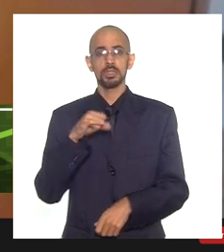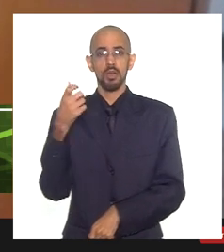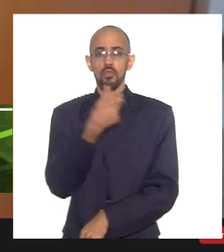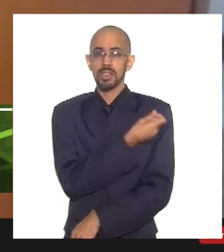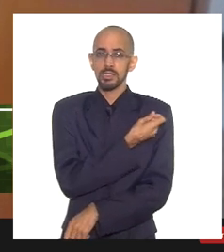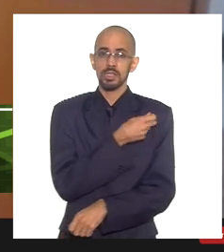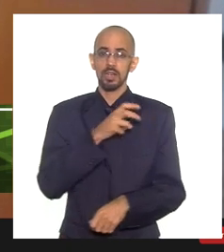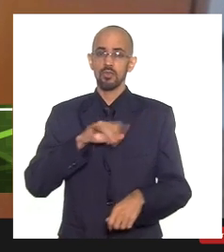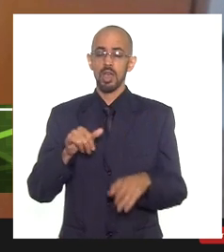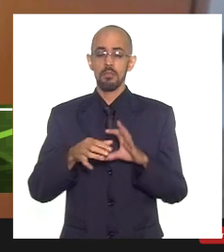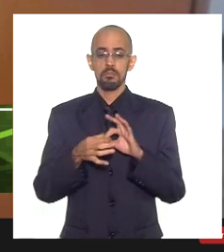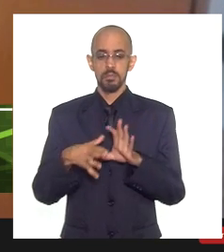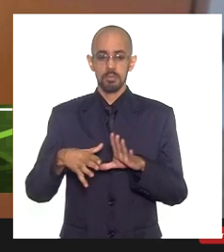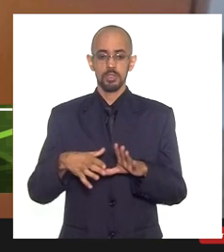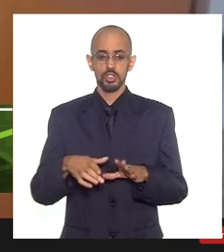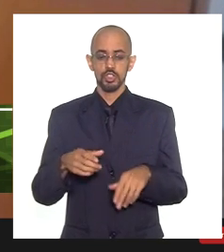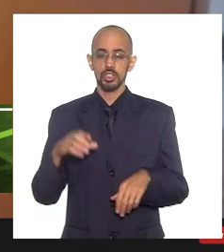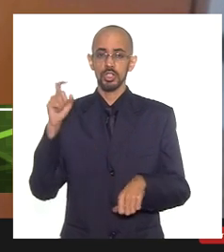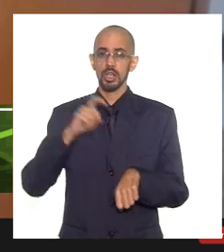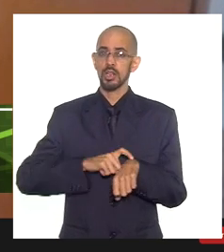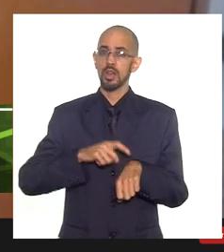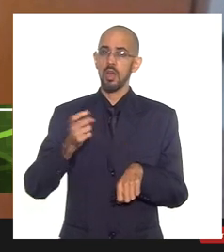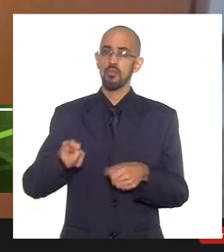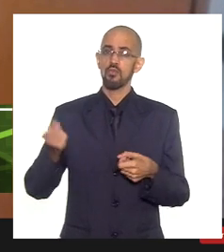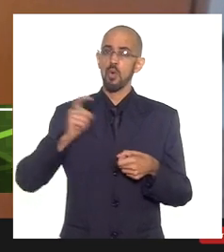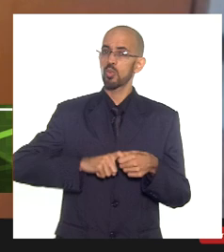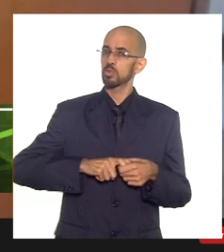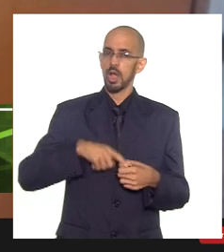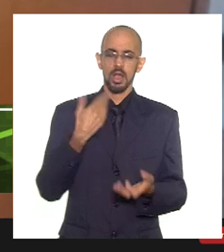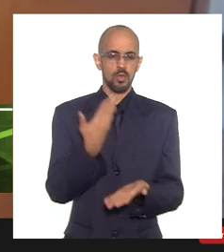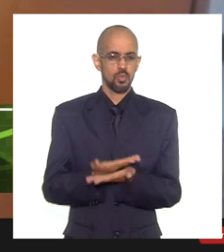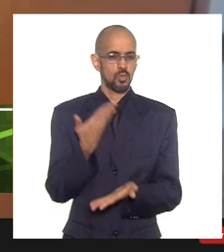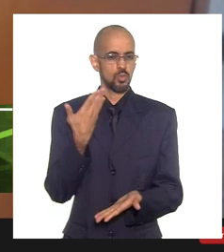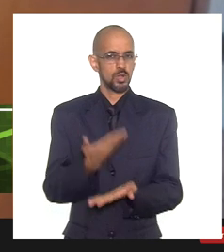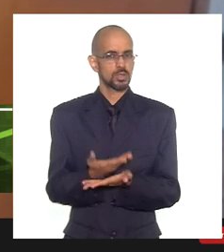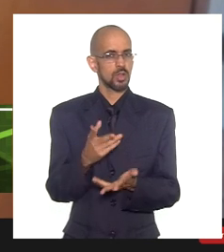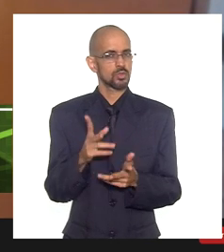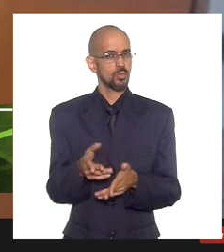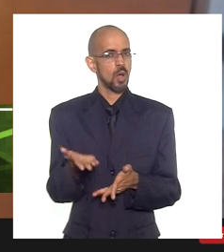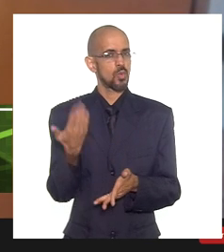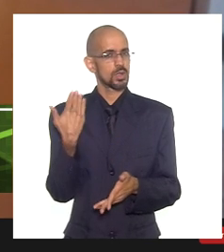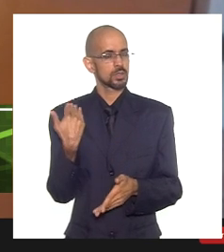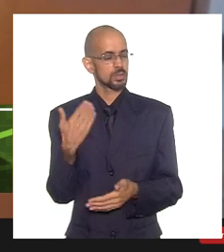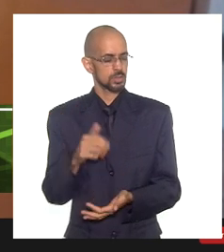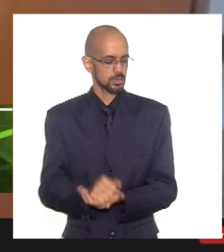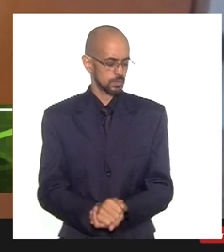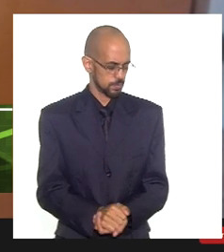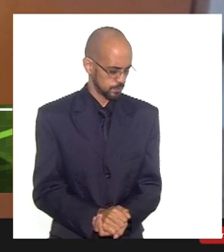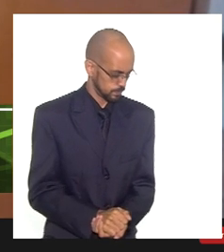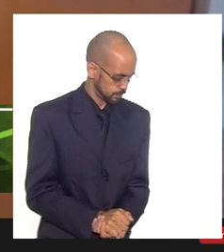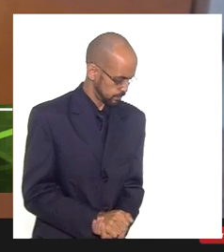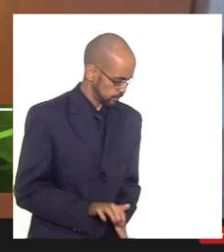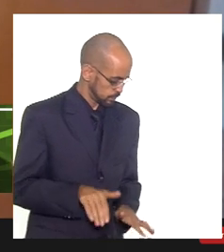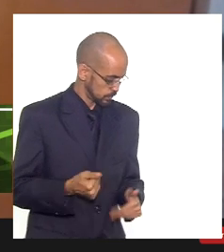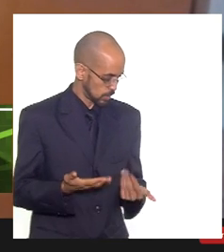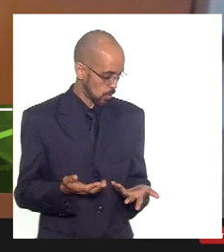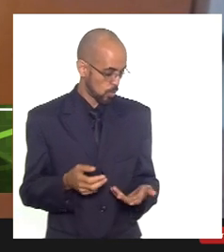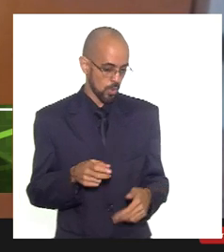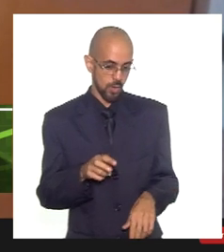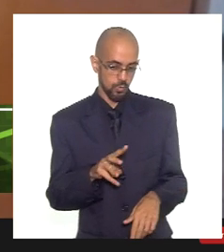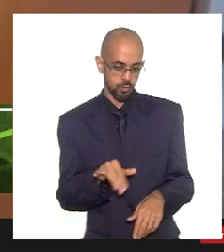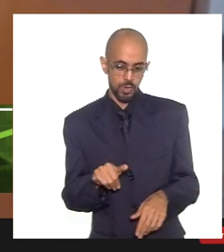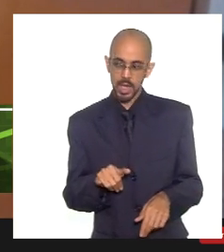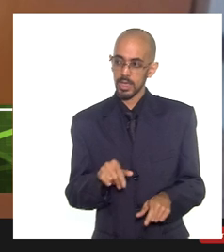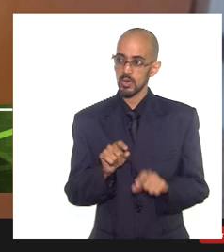permitirá imediatamente voltar como era antes então haverá um tempo em que